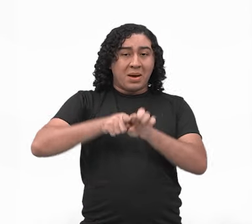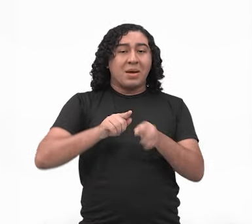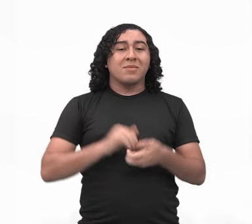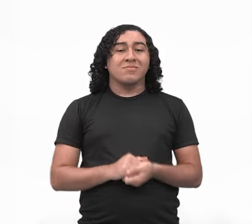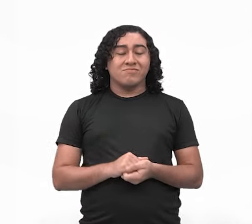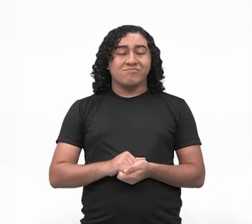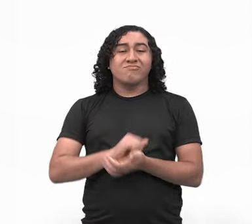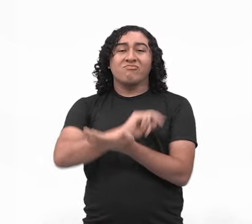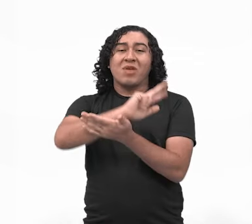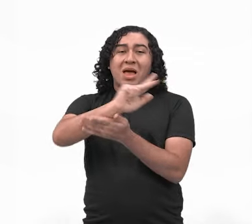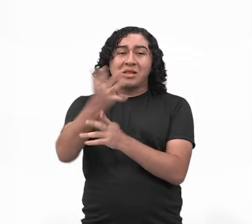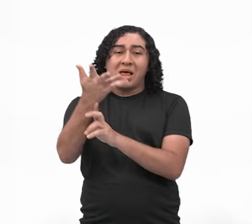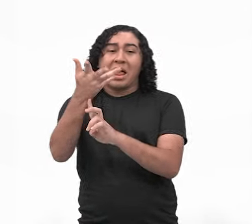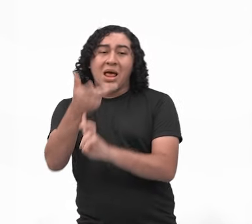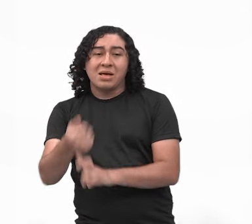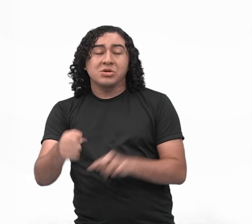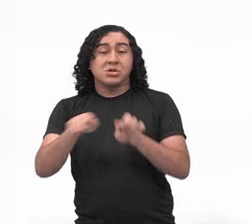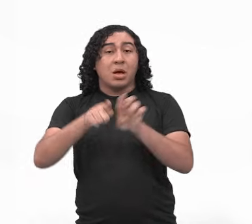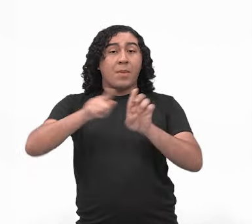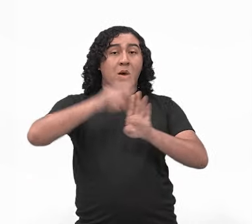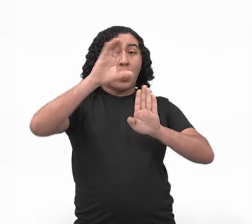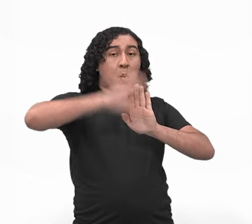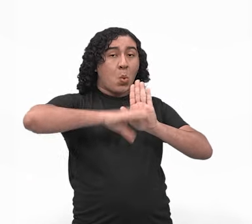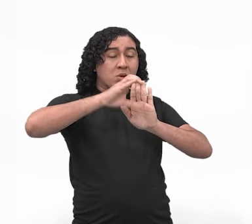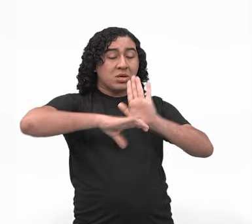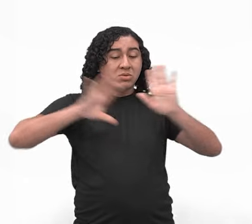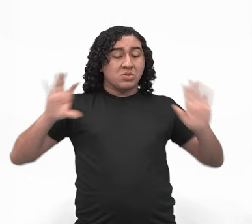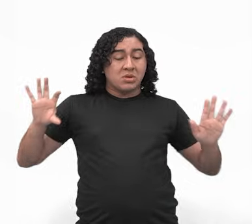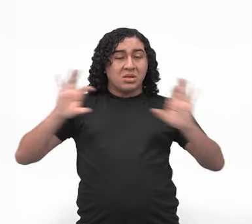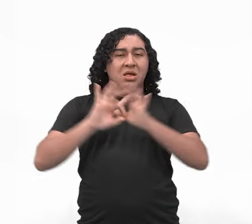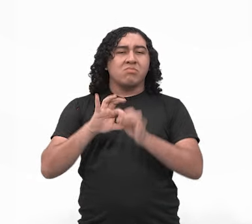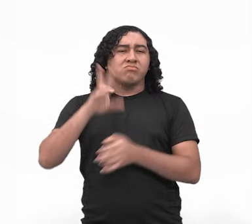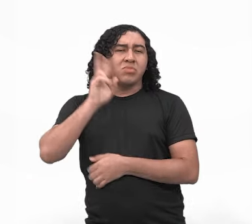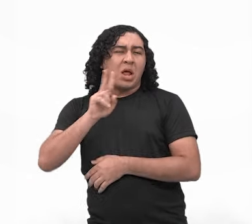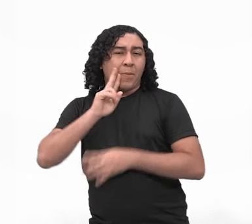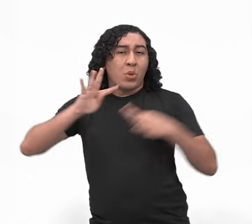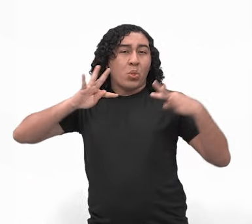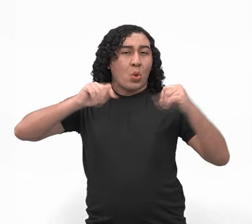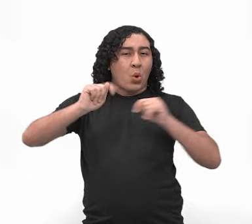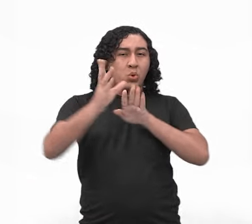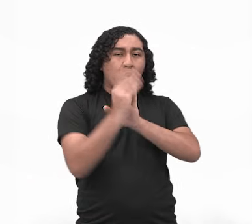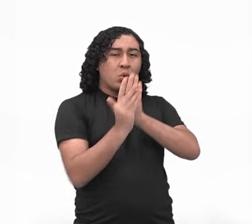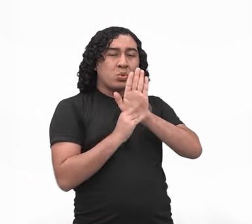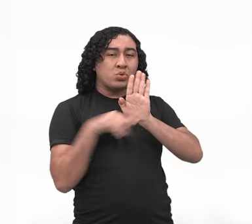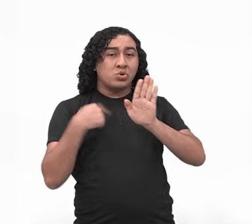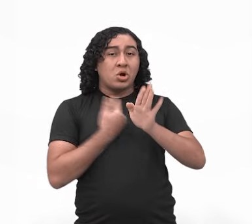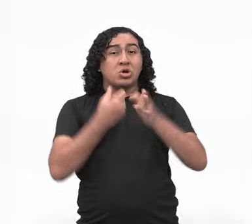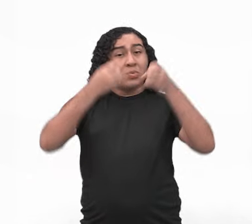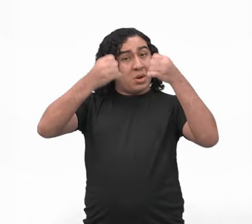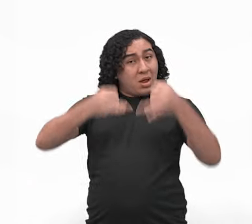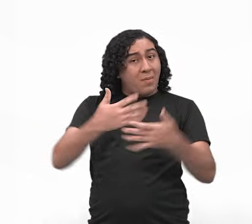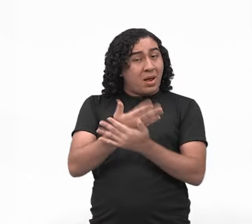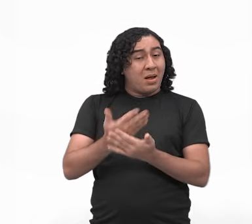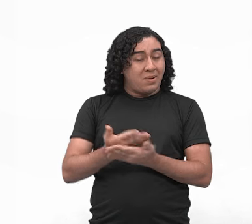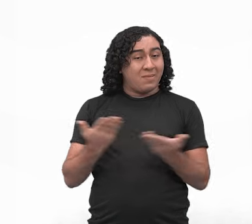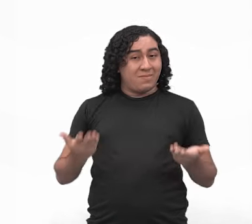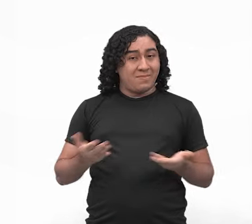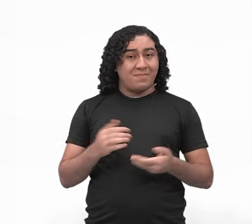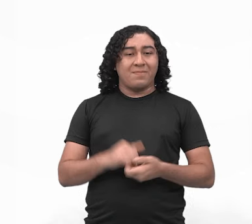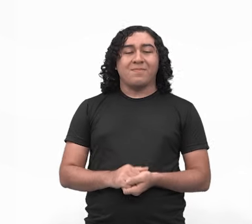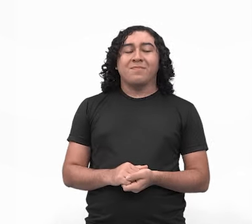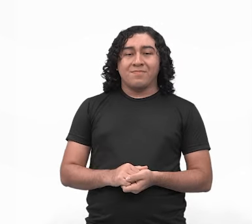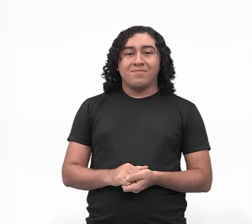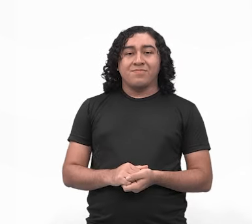minimalismo, arte conceitual. Estão lembrando de todo o conteúdo que nós falamos durante a nossa aula? Então,